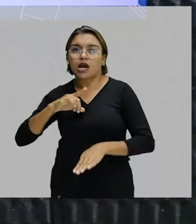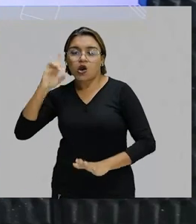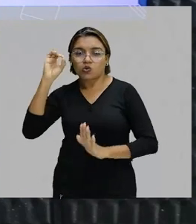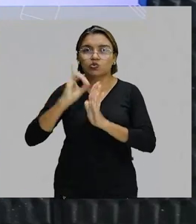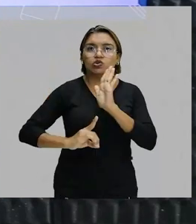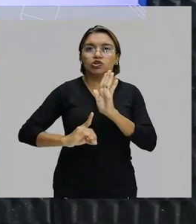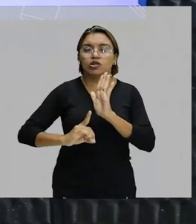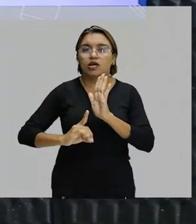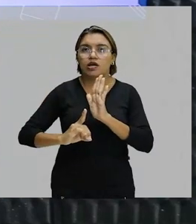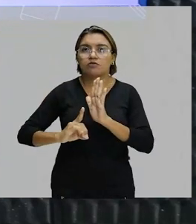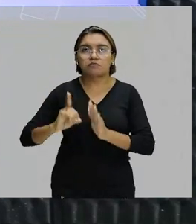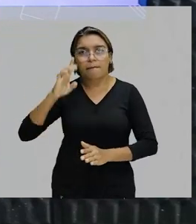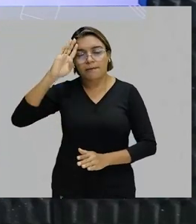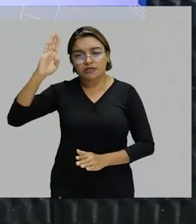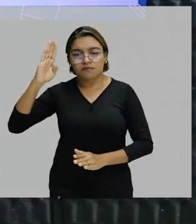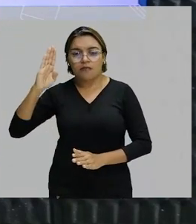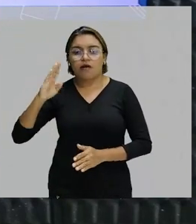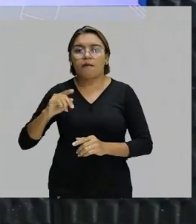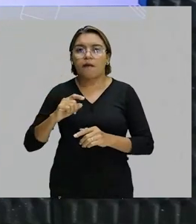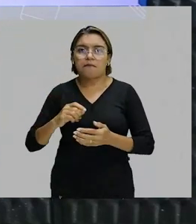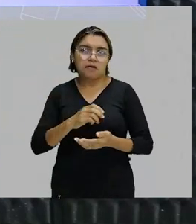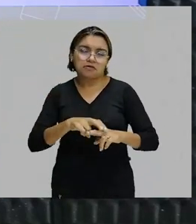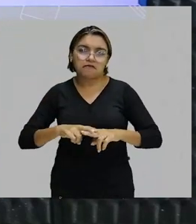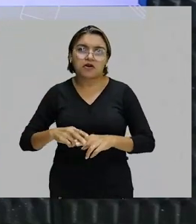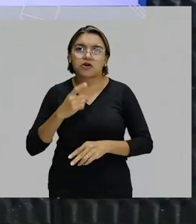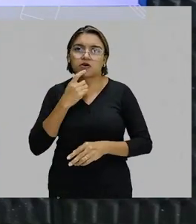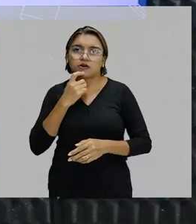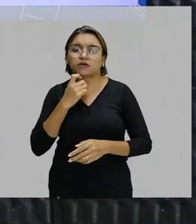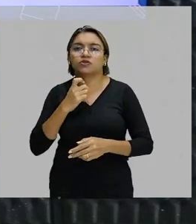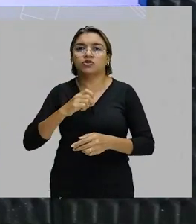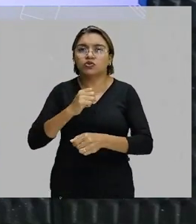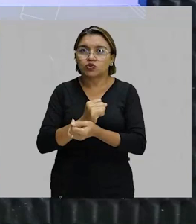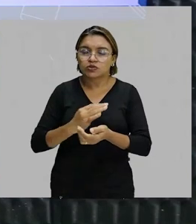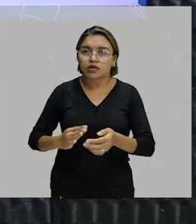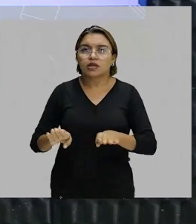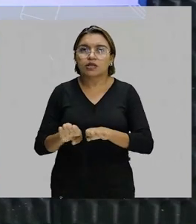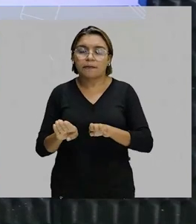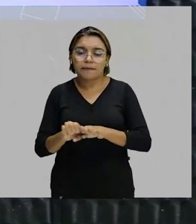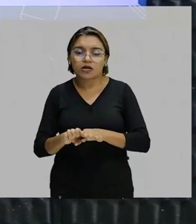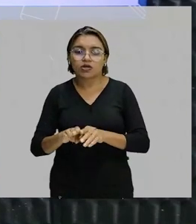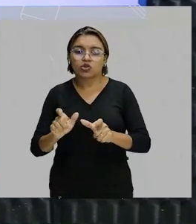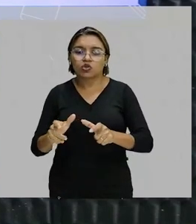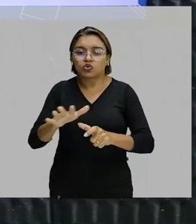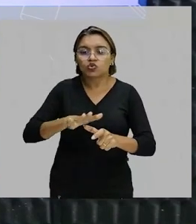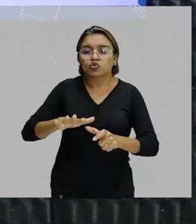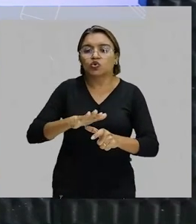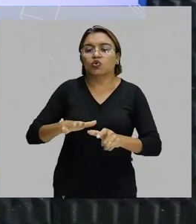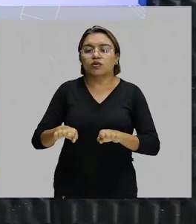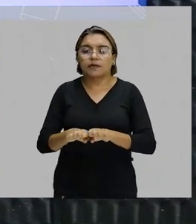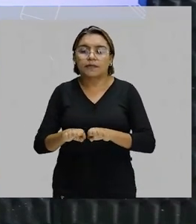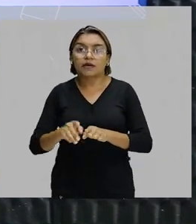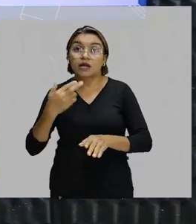Vanguarda do ocidente pelo sangue pelo solo e pela língua Ou seja por suas